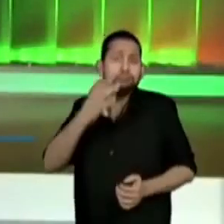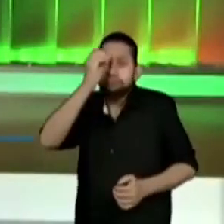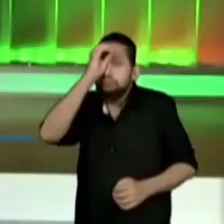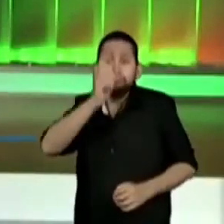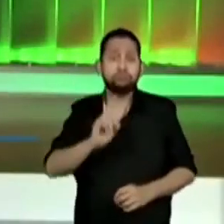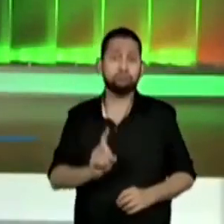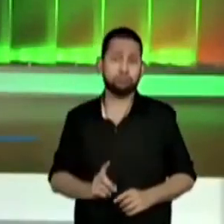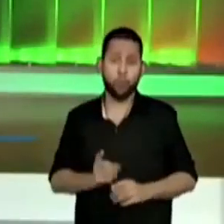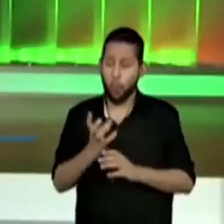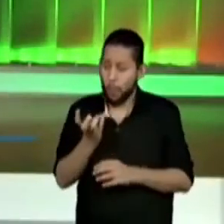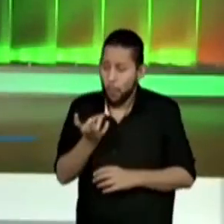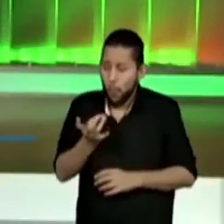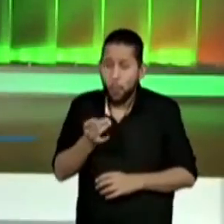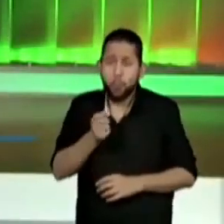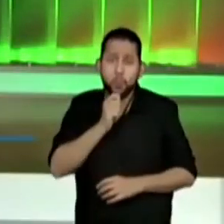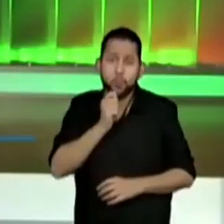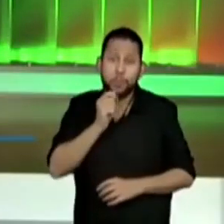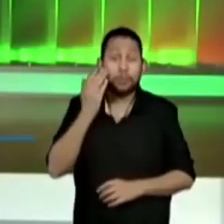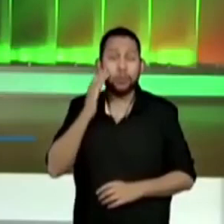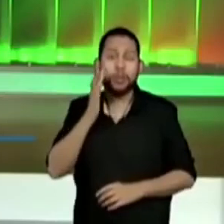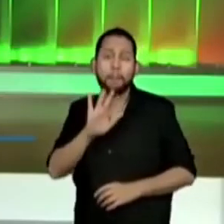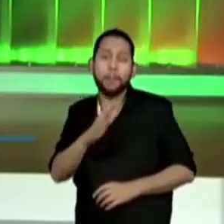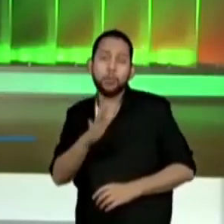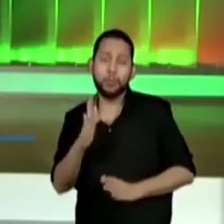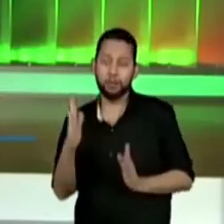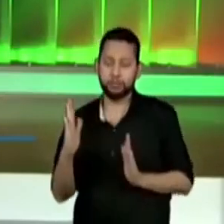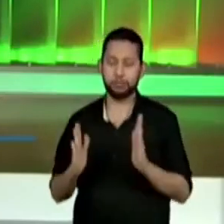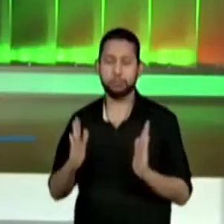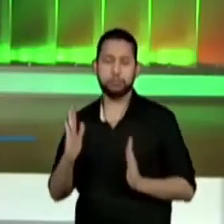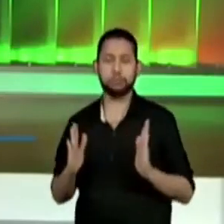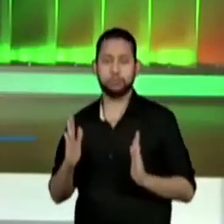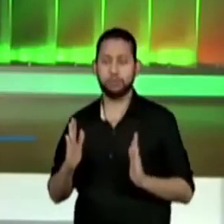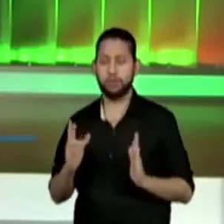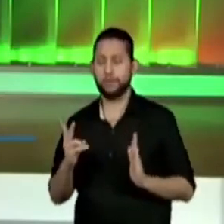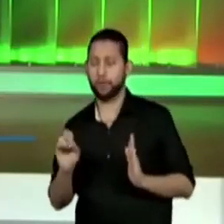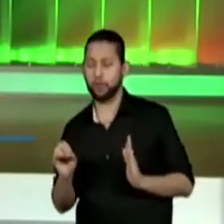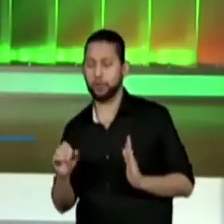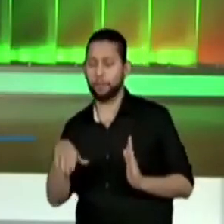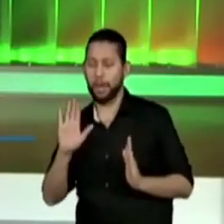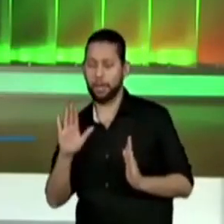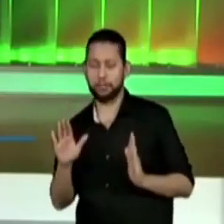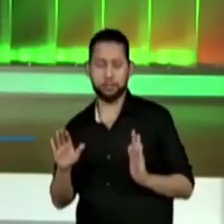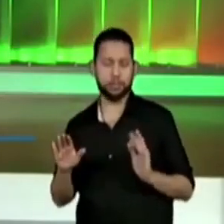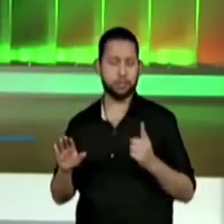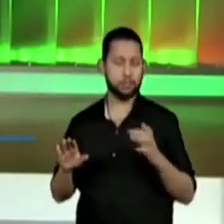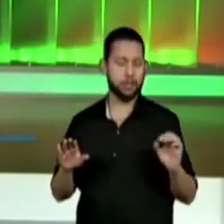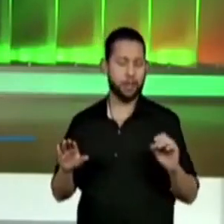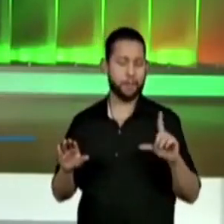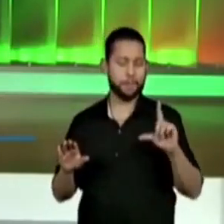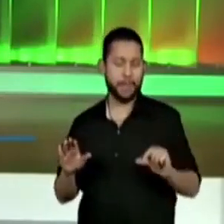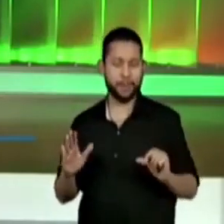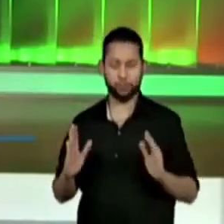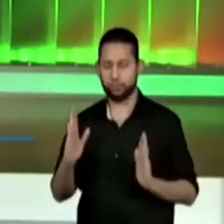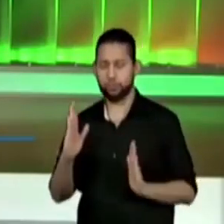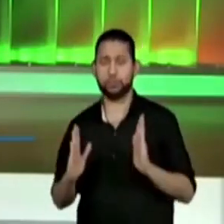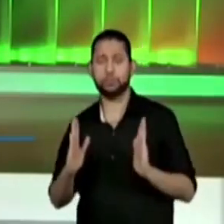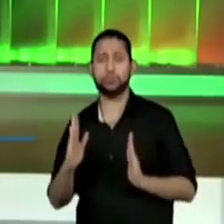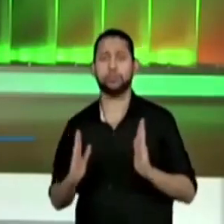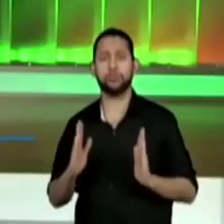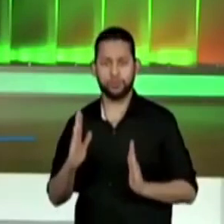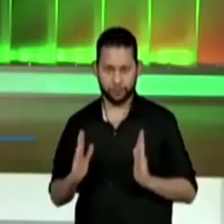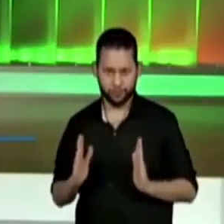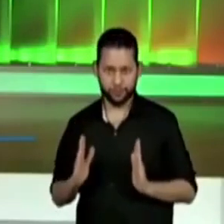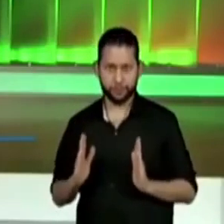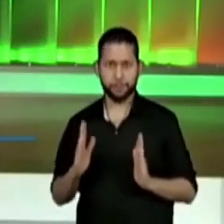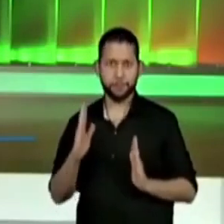exato mas a gente já entendeu fizemos uma Estimativa de que é mais de 20 menos de 100